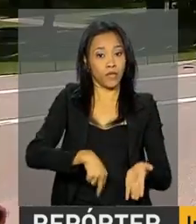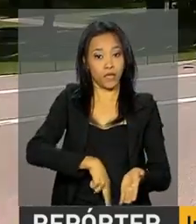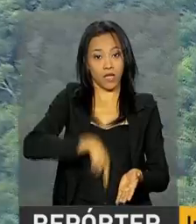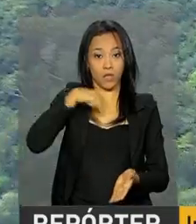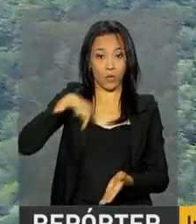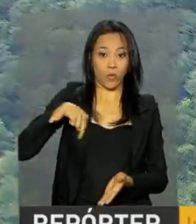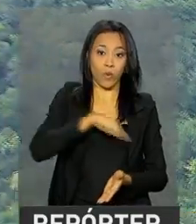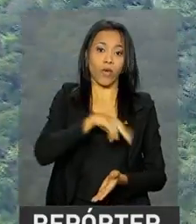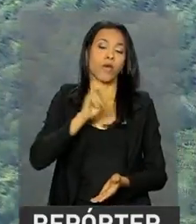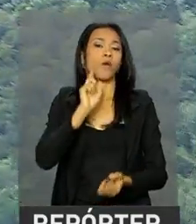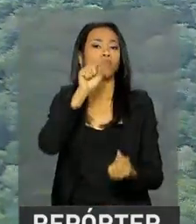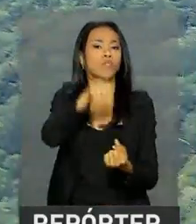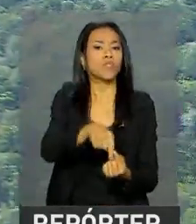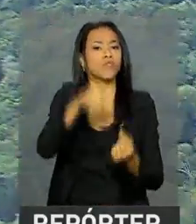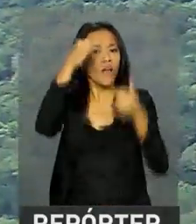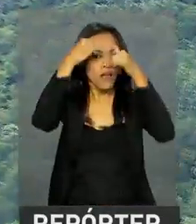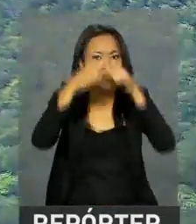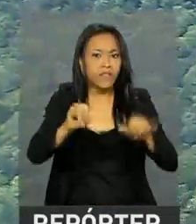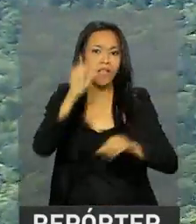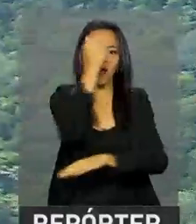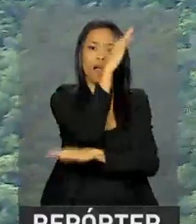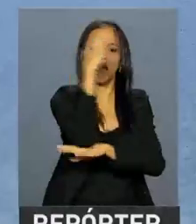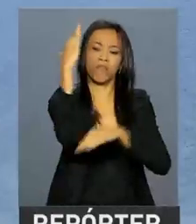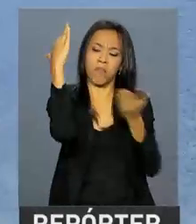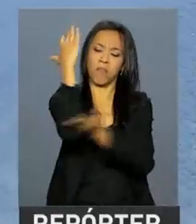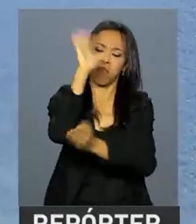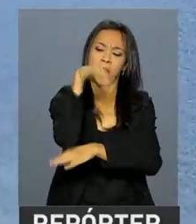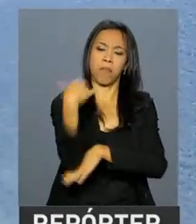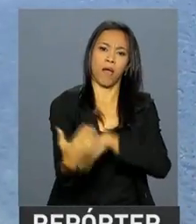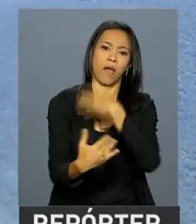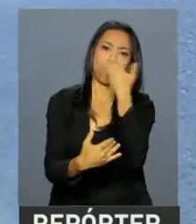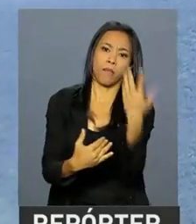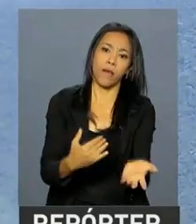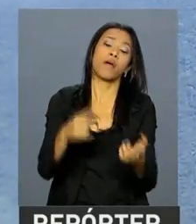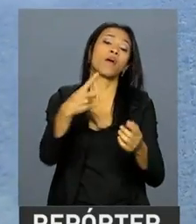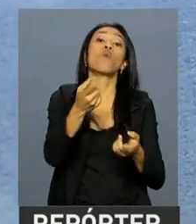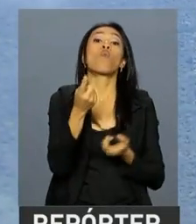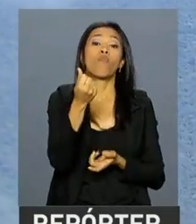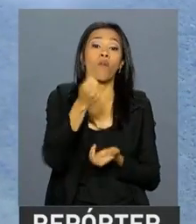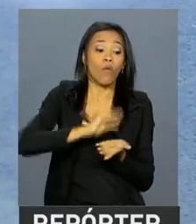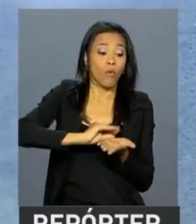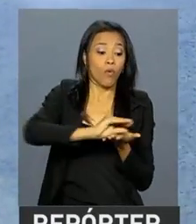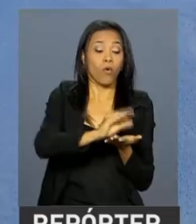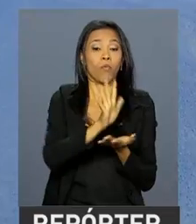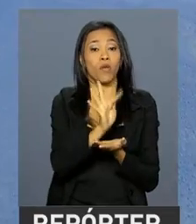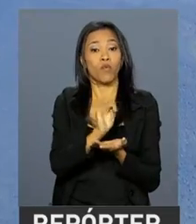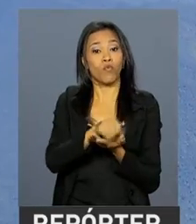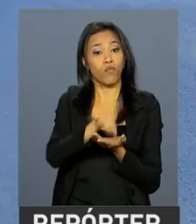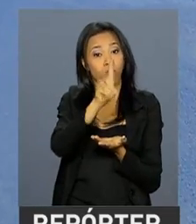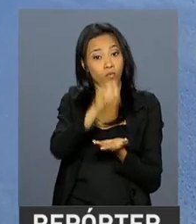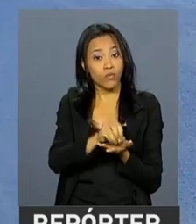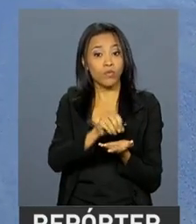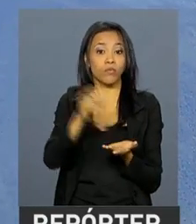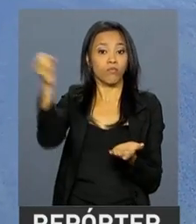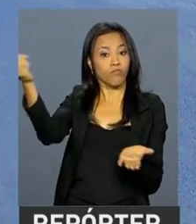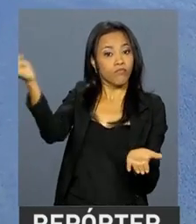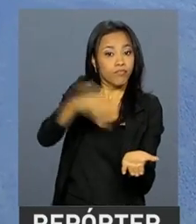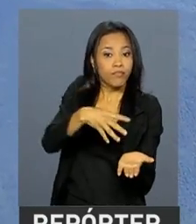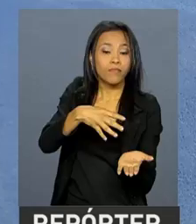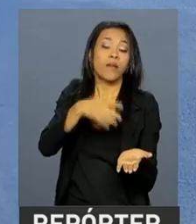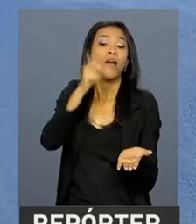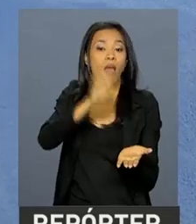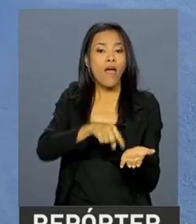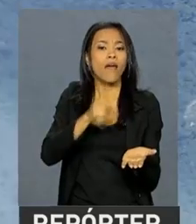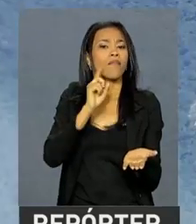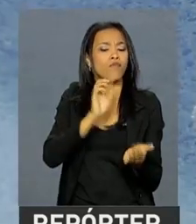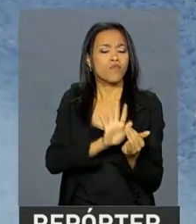ao desmatamento da floresta amazônica. Os valores que serão repassados ao Fundo da Amazônia pelo governo norueguês serão definidos no